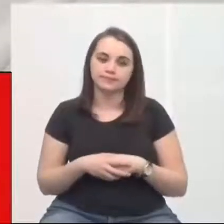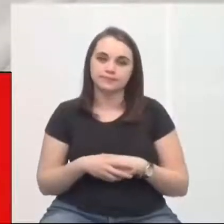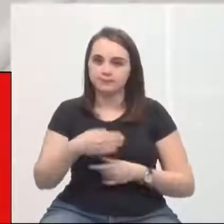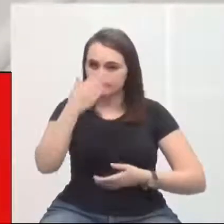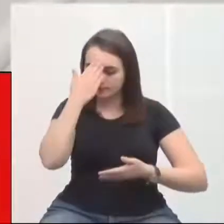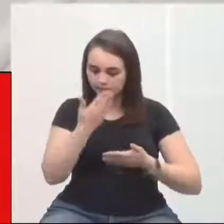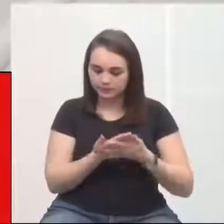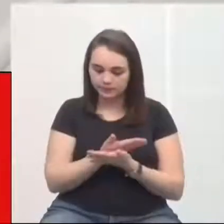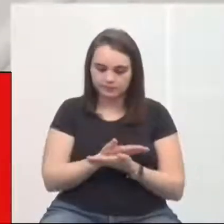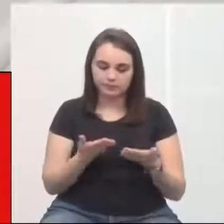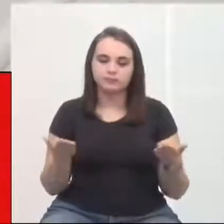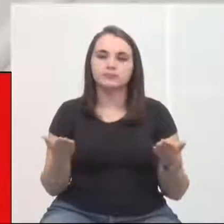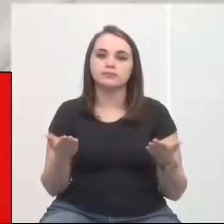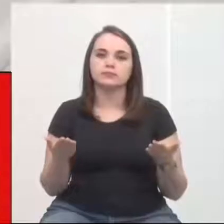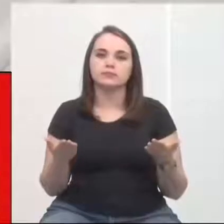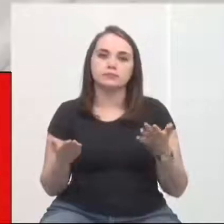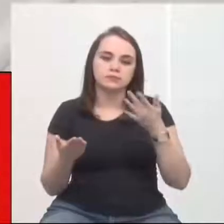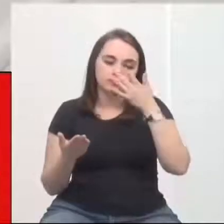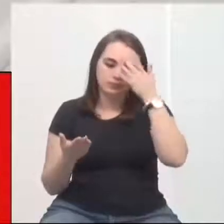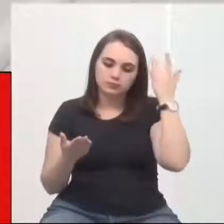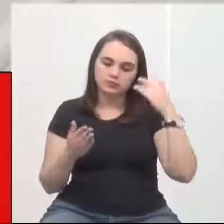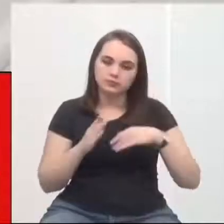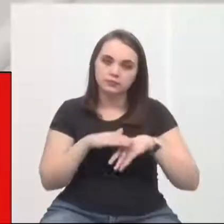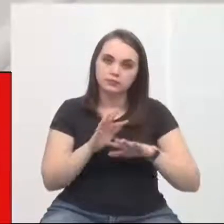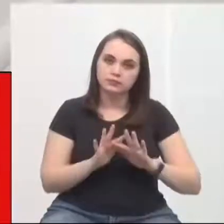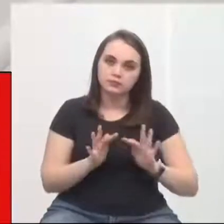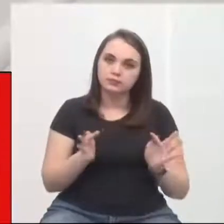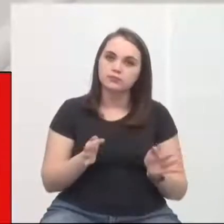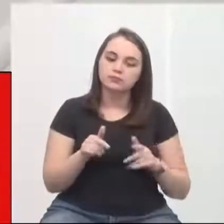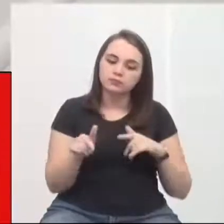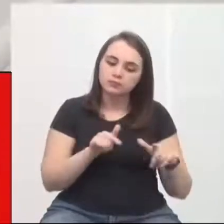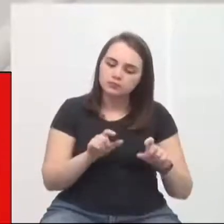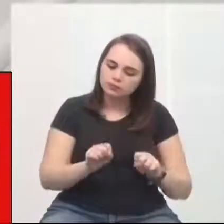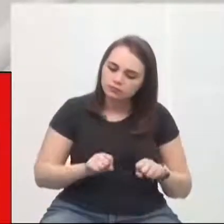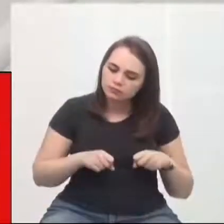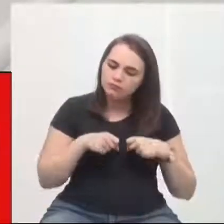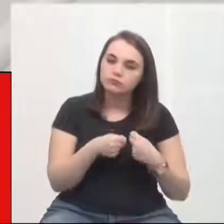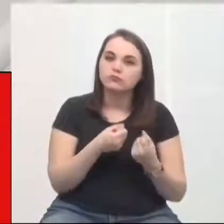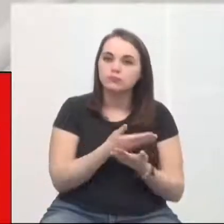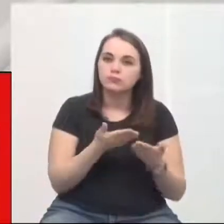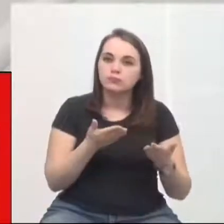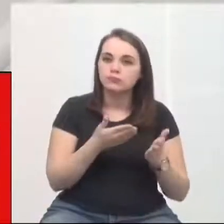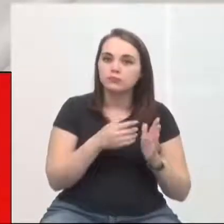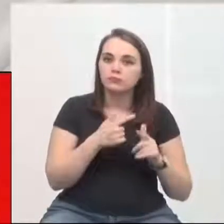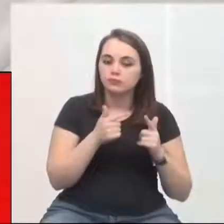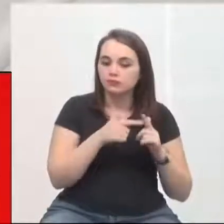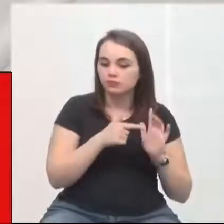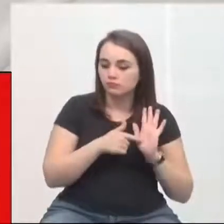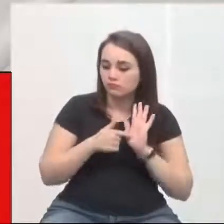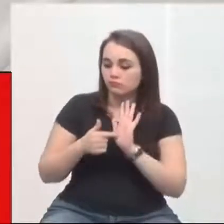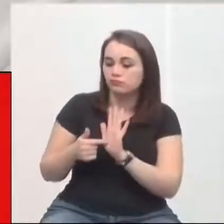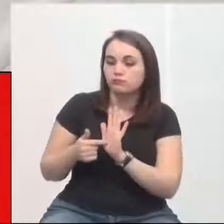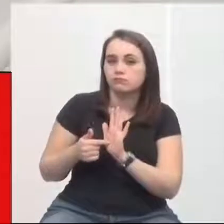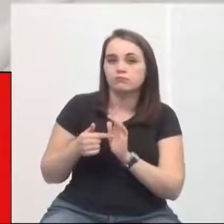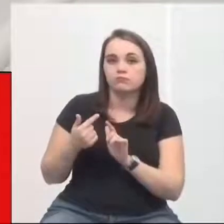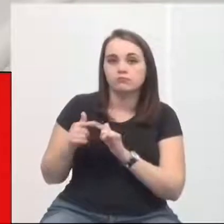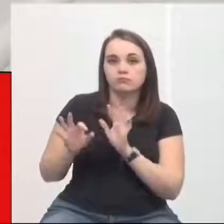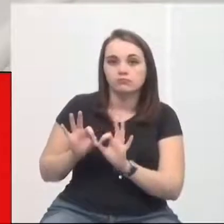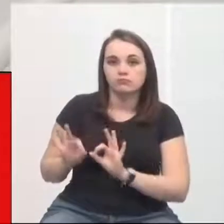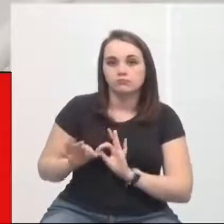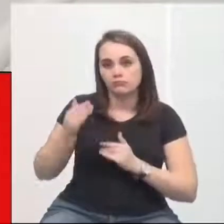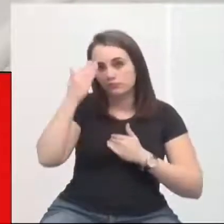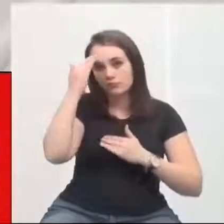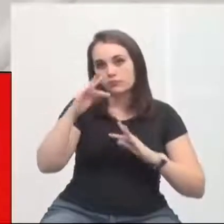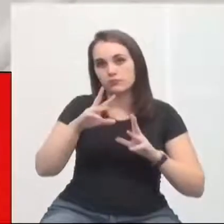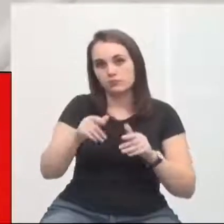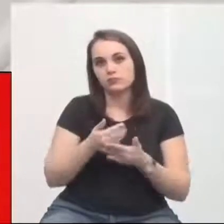tenho certeza disso. É aquela pessoa mais simples que está lá na ponta, mas que resolve o problema de muitas pessoas. Então, deixo aqui o meu agradecimento a